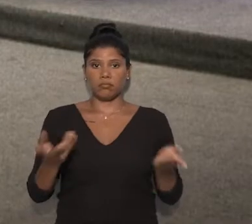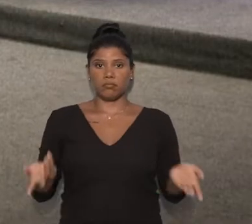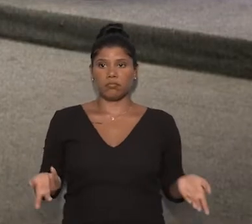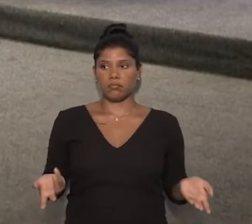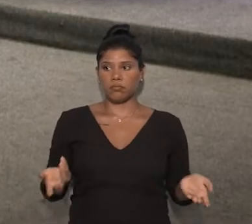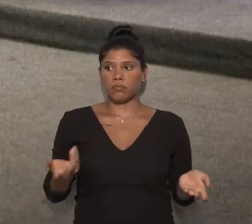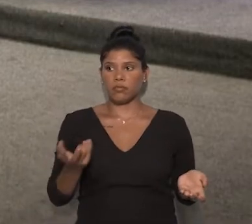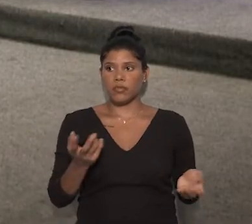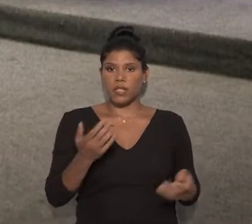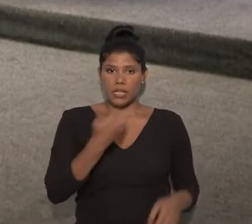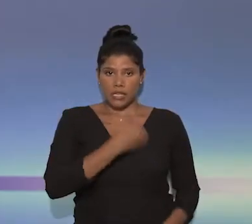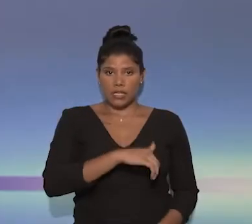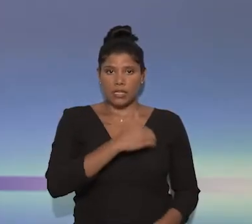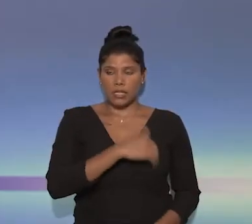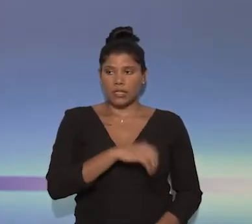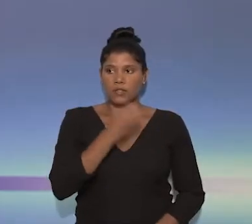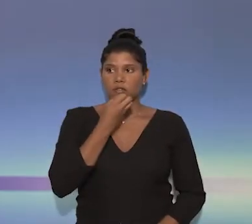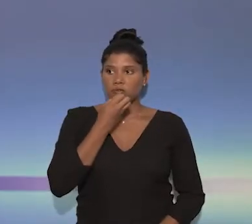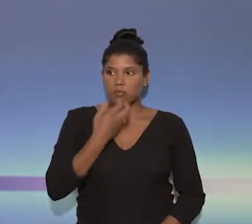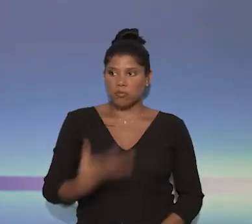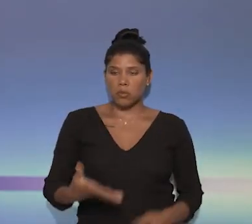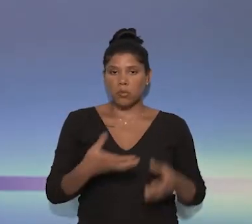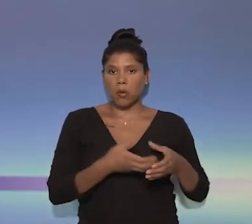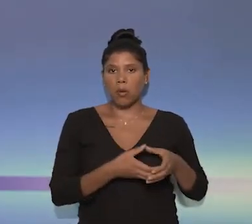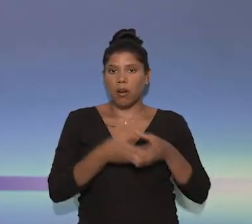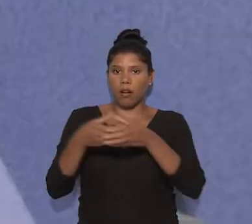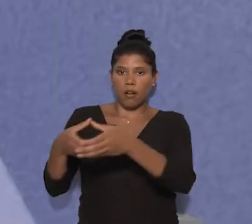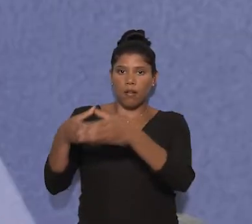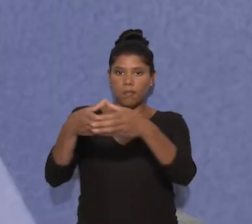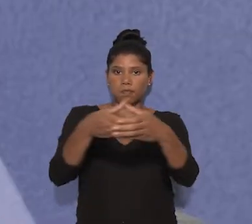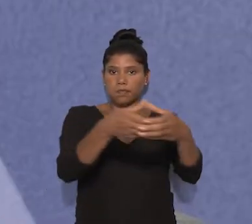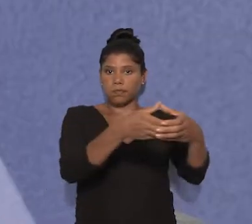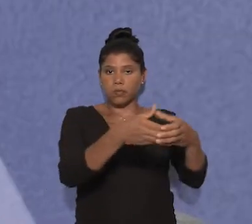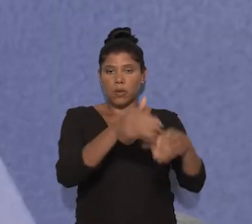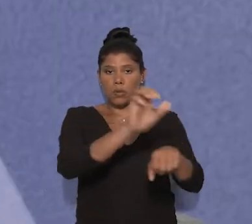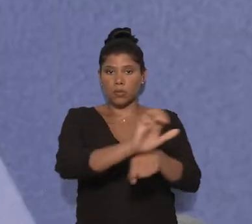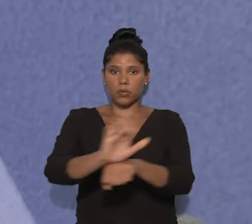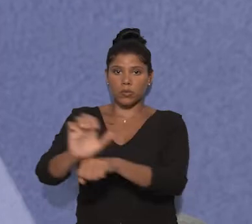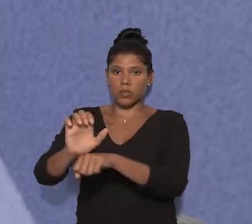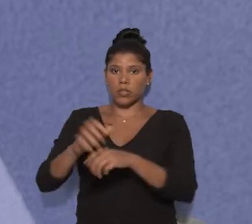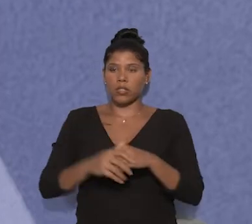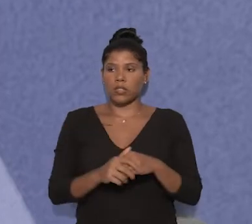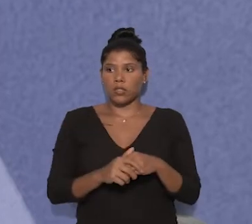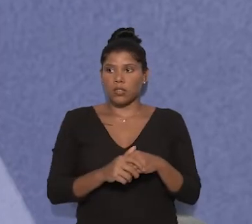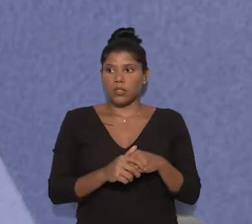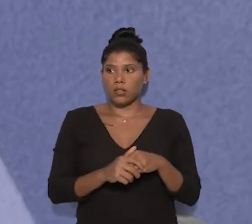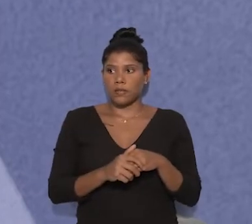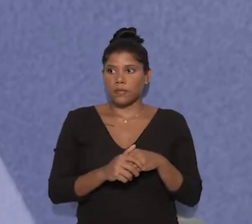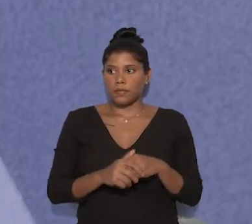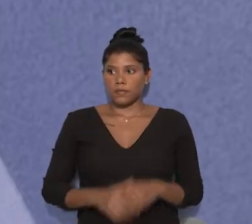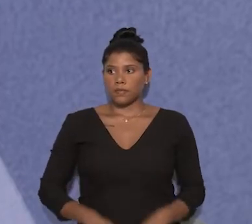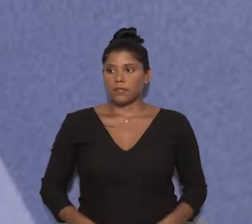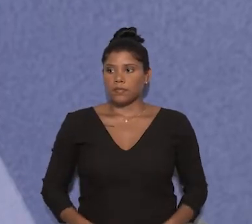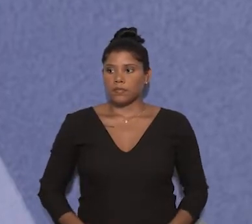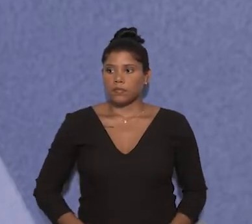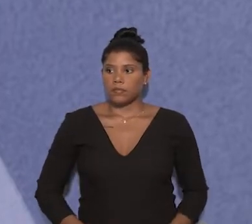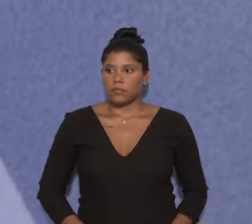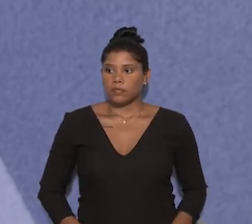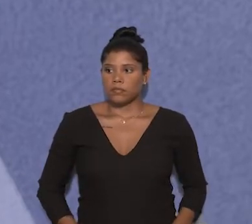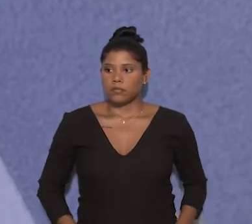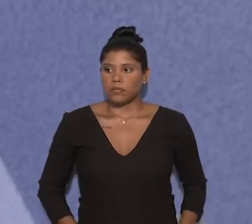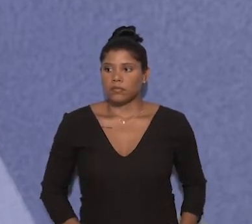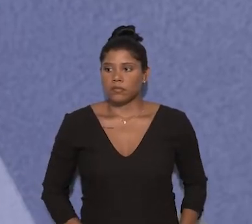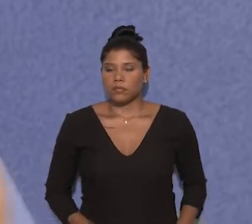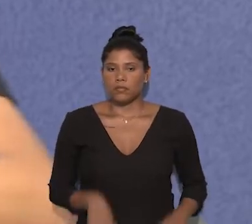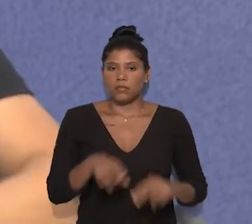liderança. O Ceará está fazendo uma campanha muito boa como visitante. O Ceará poderia estar muito melhor se ele tivesse com um mandante, né? Aí tem essa dificuldade. Por isso que a